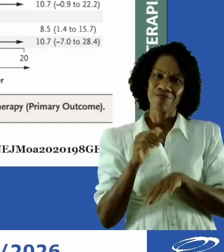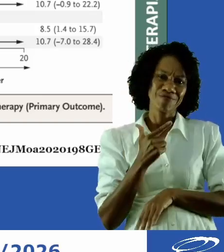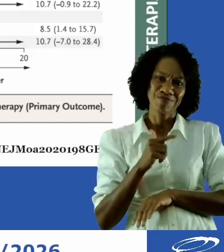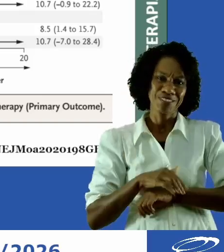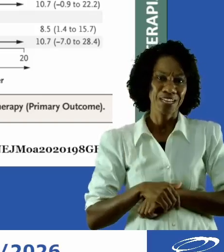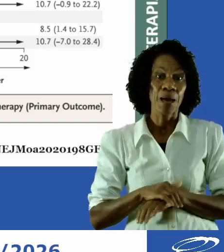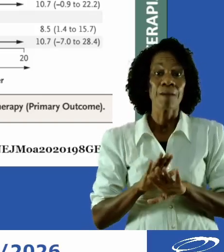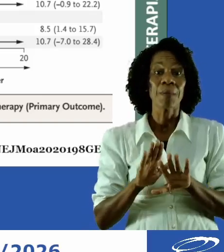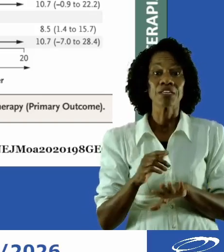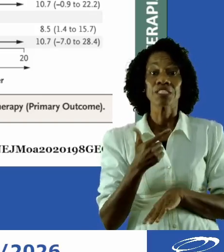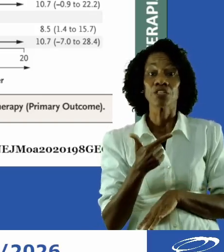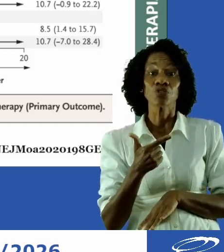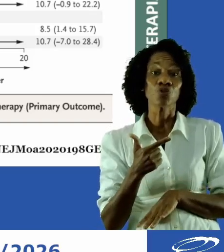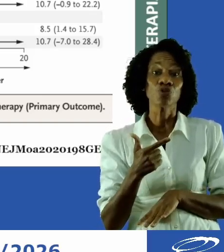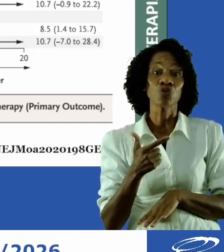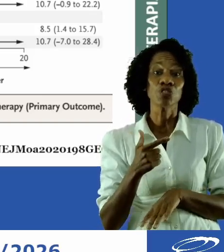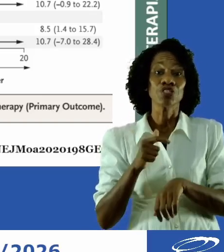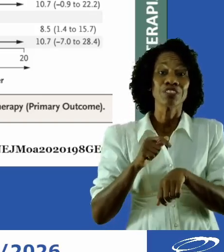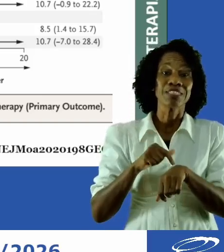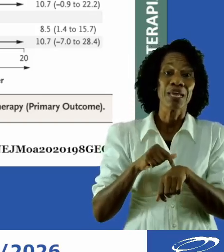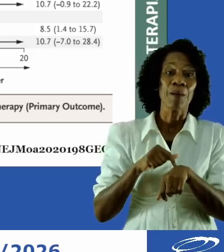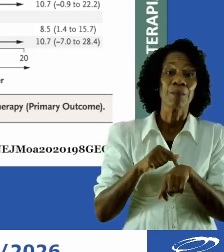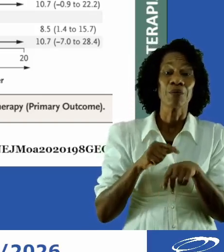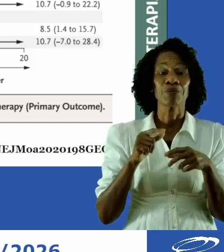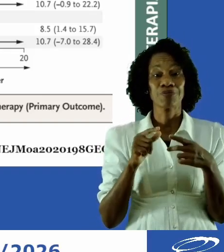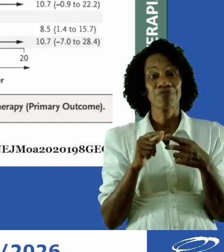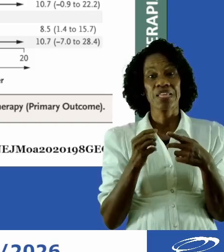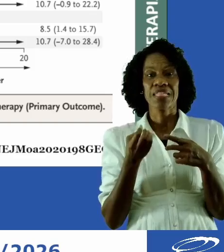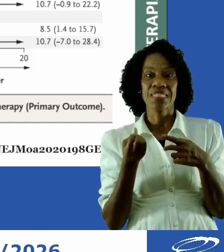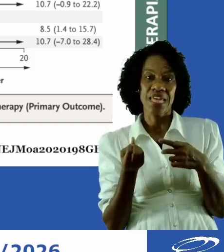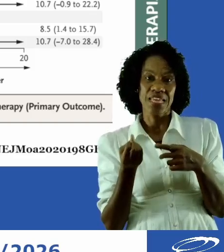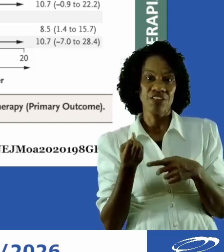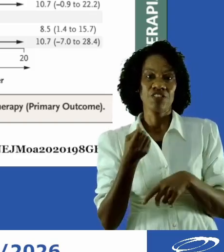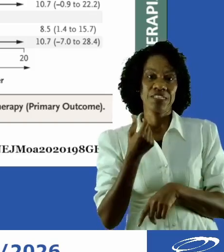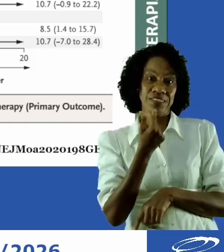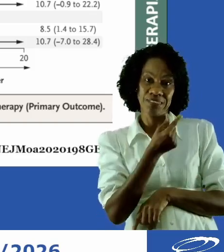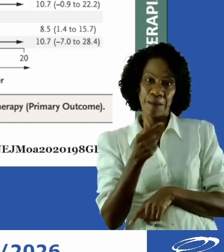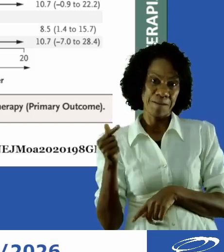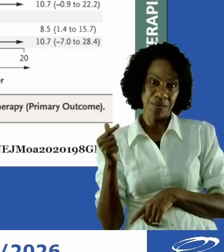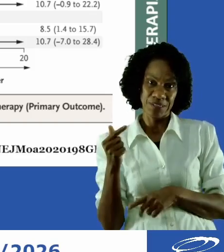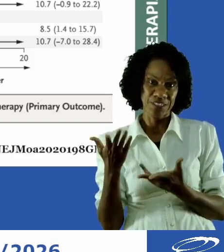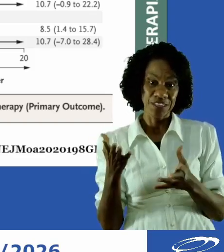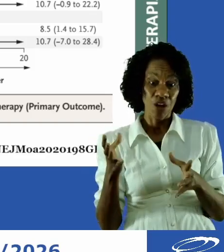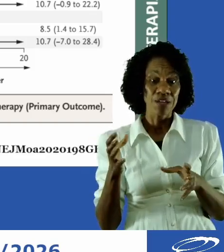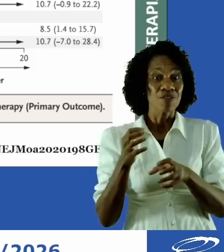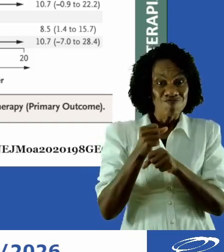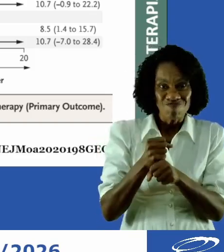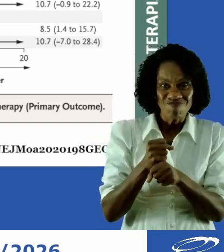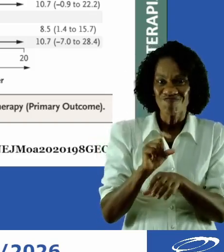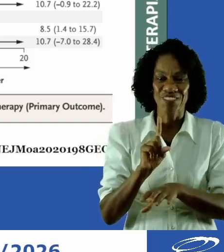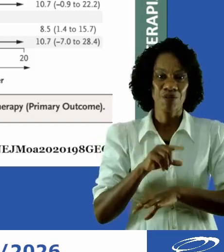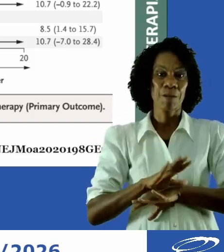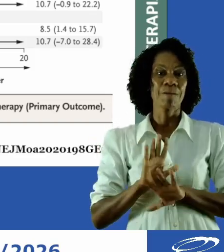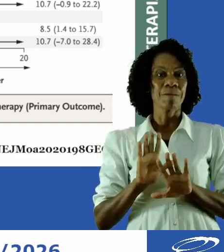por exemplo, de 2 tempos para o lado de 6 semanas, por exemplo. Então, isso aqui não foi fechado, sem dúvida nenhuma,